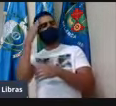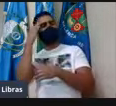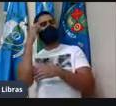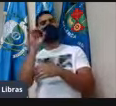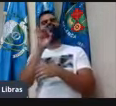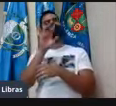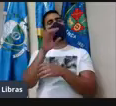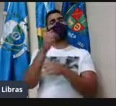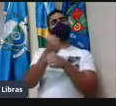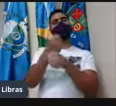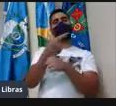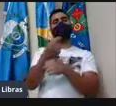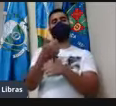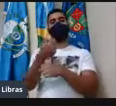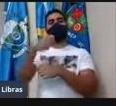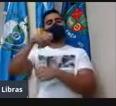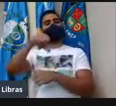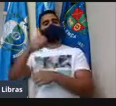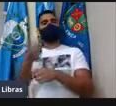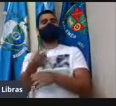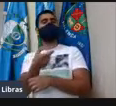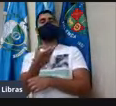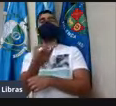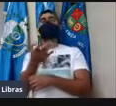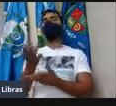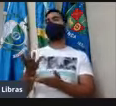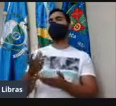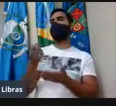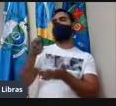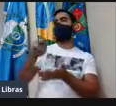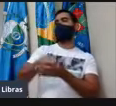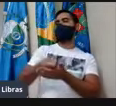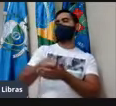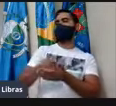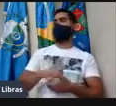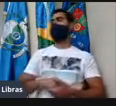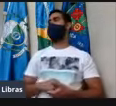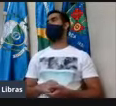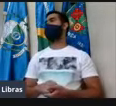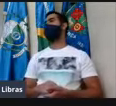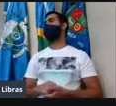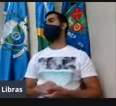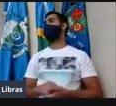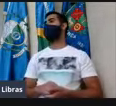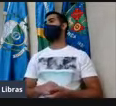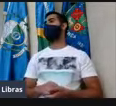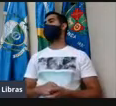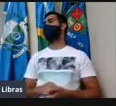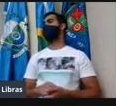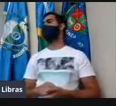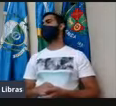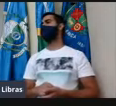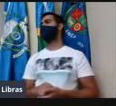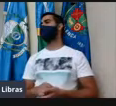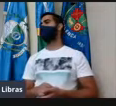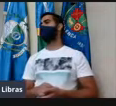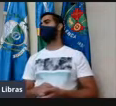em 2019, quanto custou, né, esse cálculo.